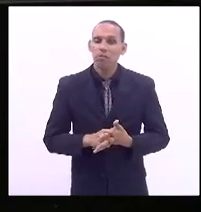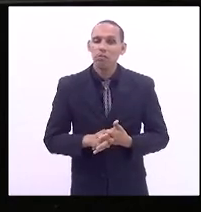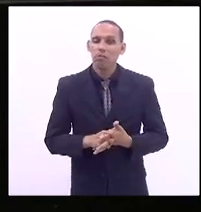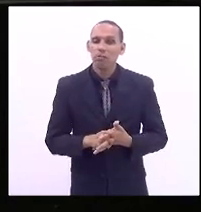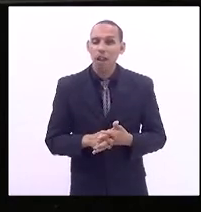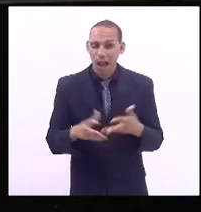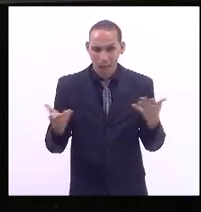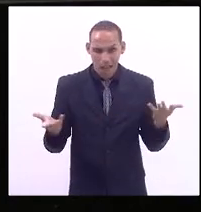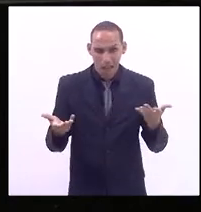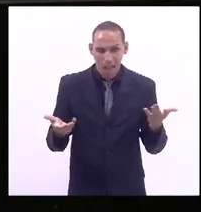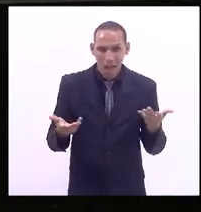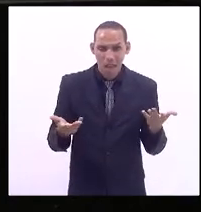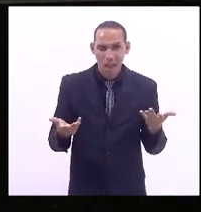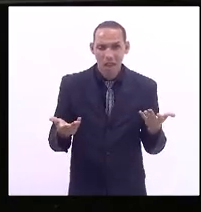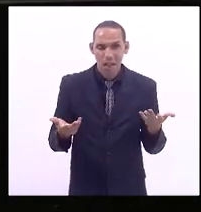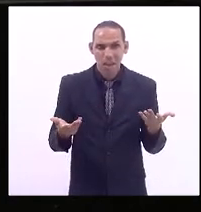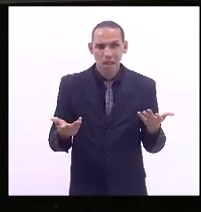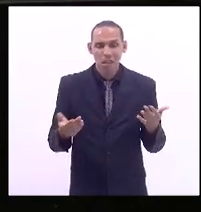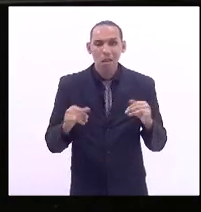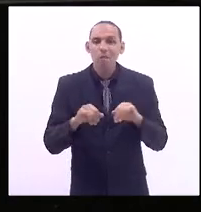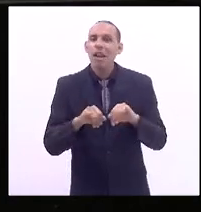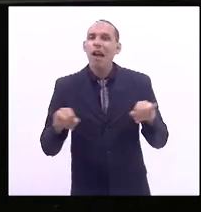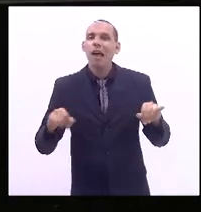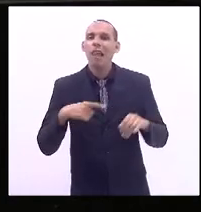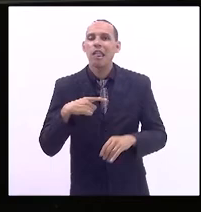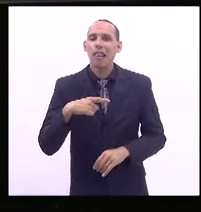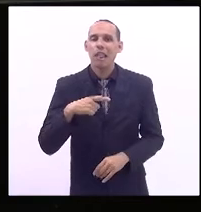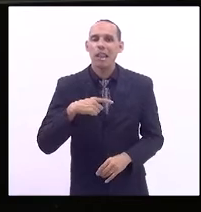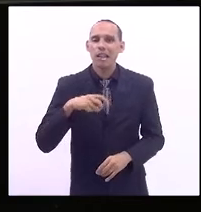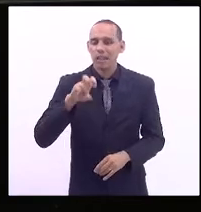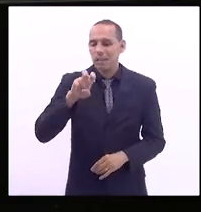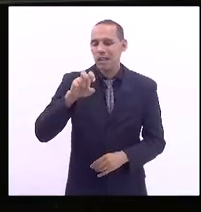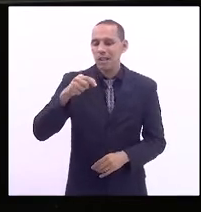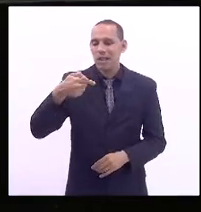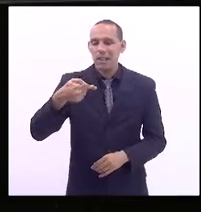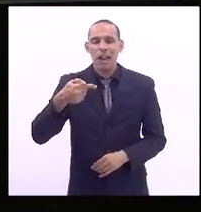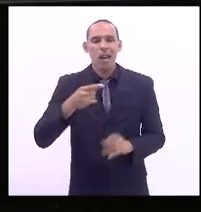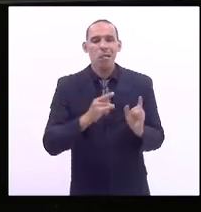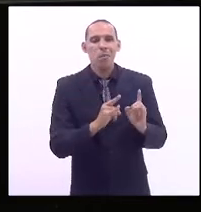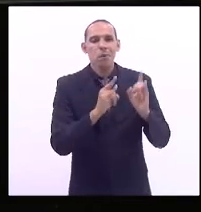aqui uma mensagem 57 móveis